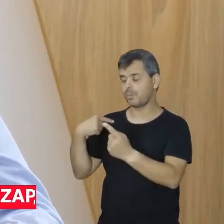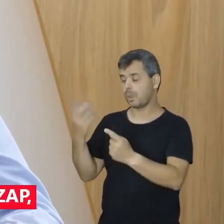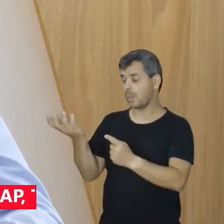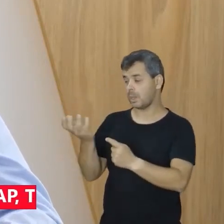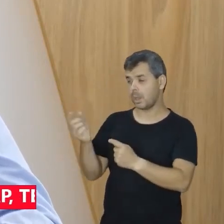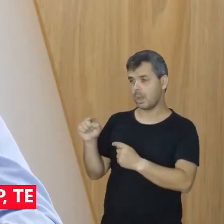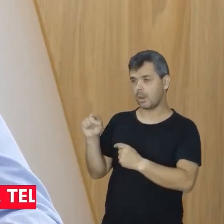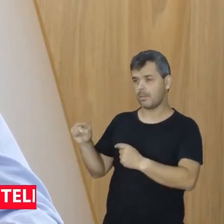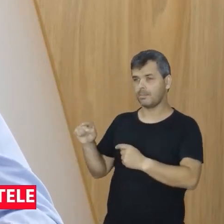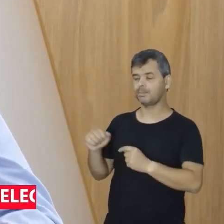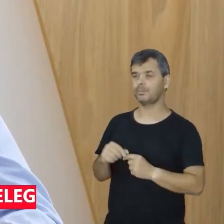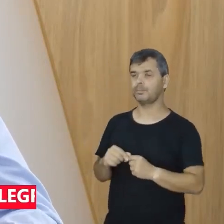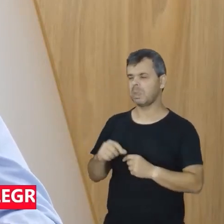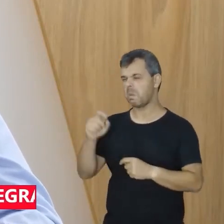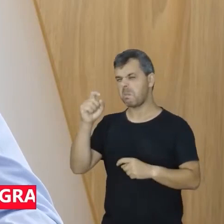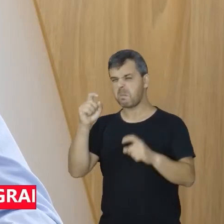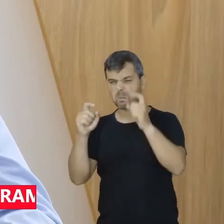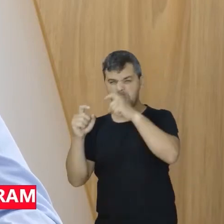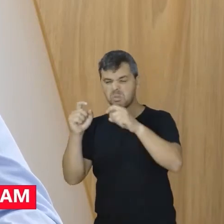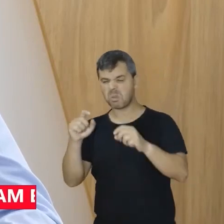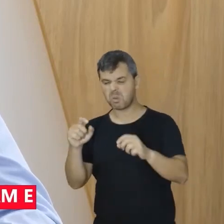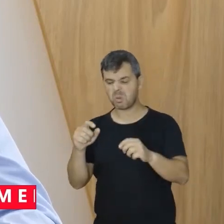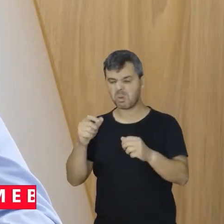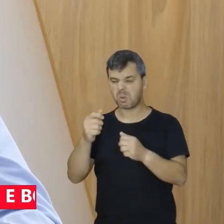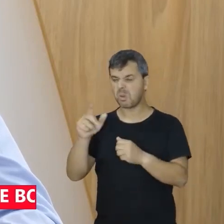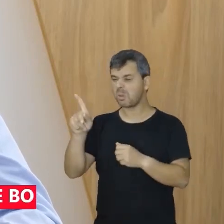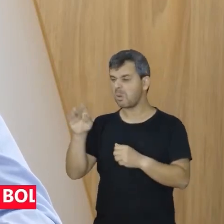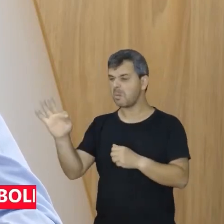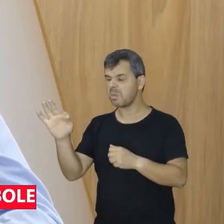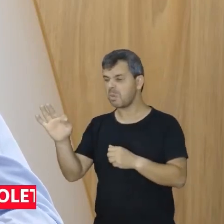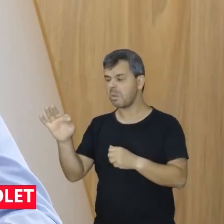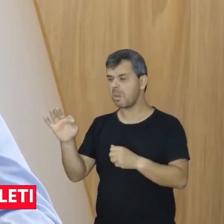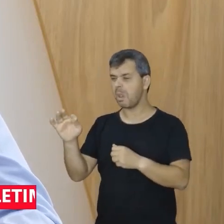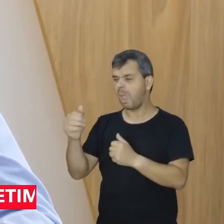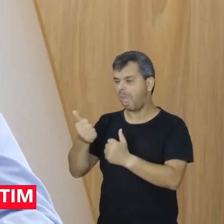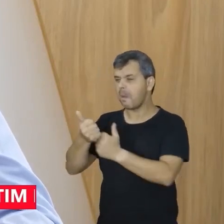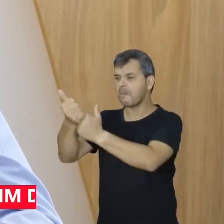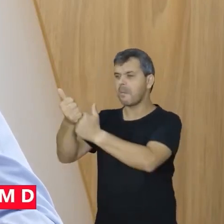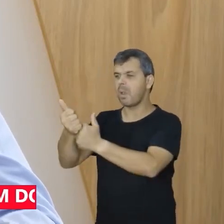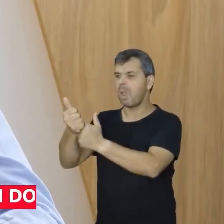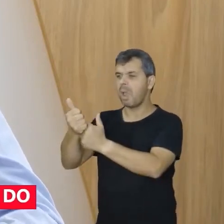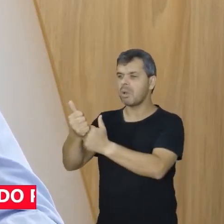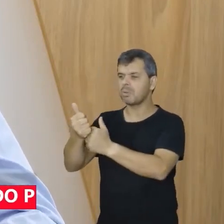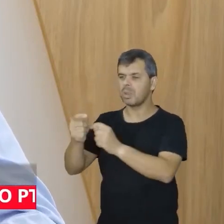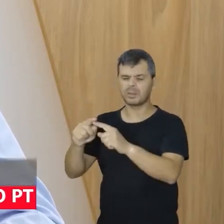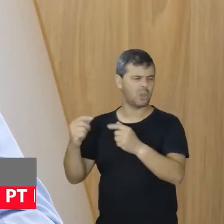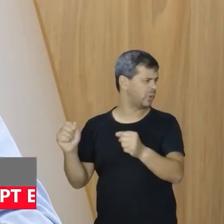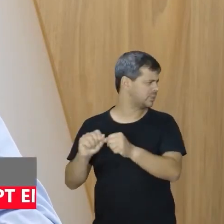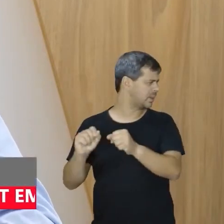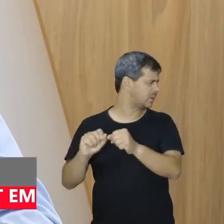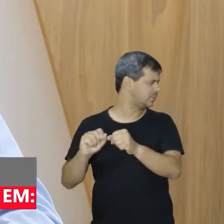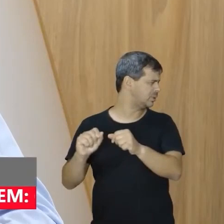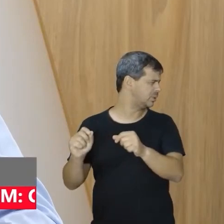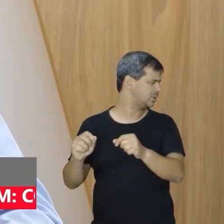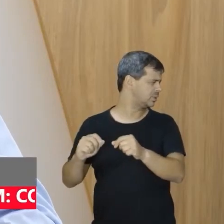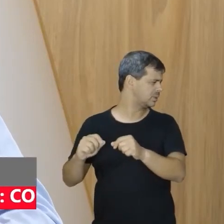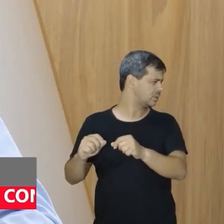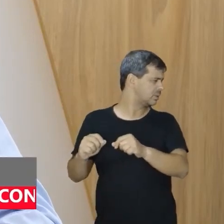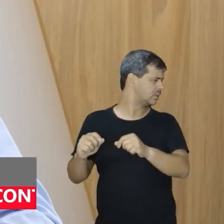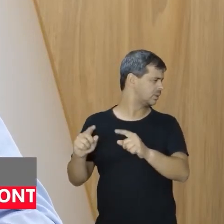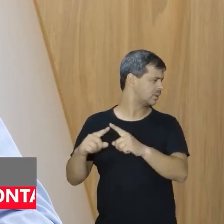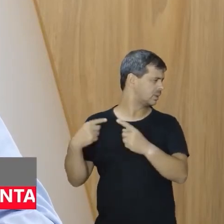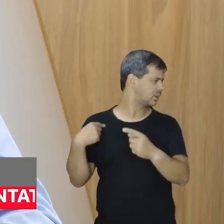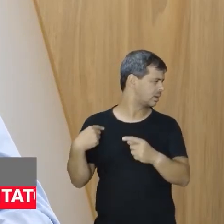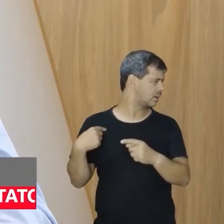querem mentir que o PT apoia atos terroristas, que o PT apoia a morte de crianças. Mentiras e mentiras